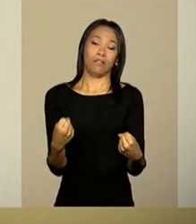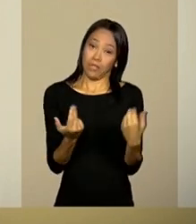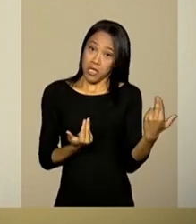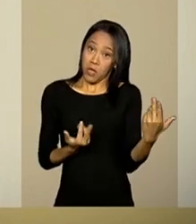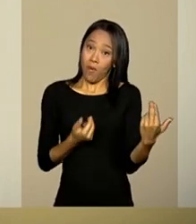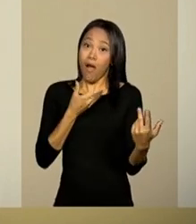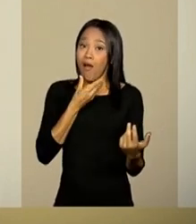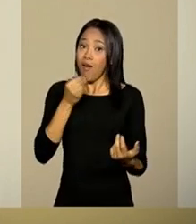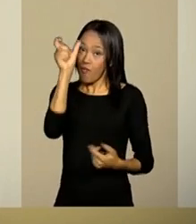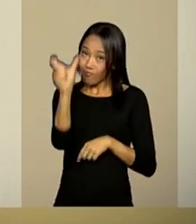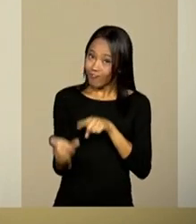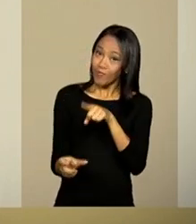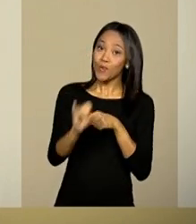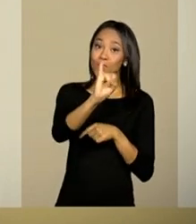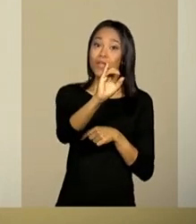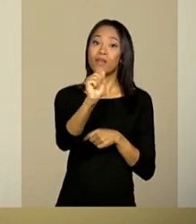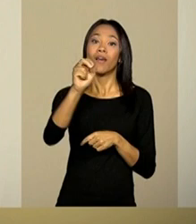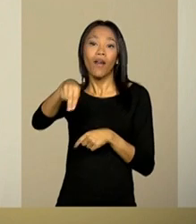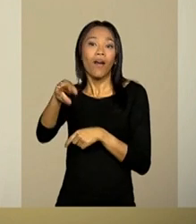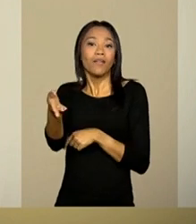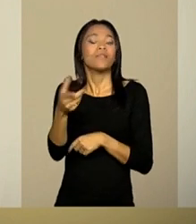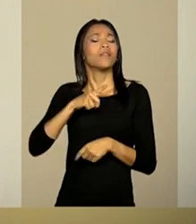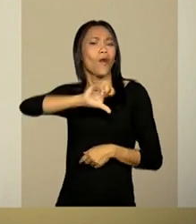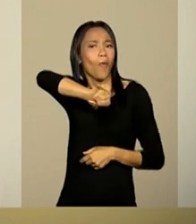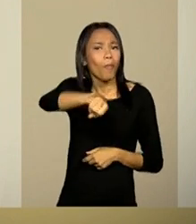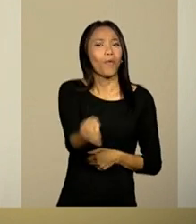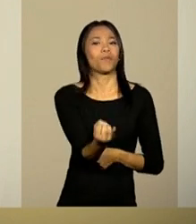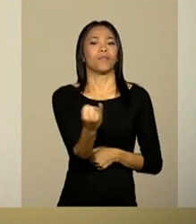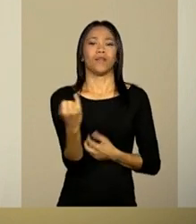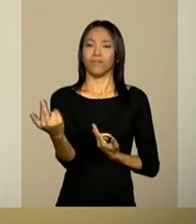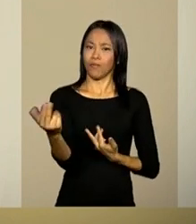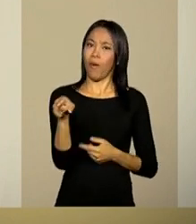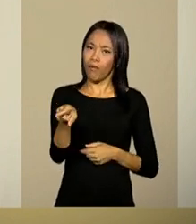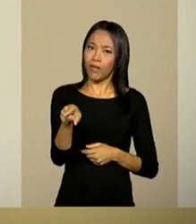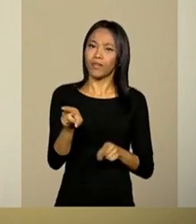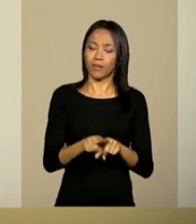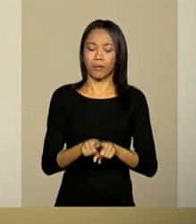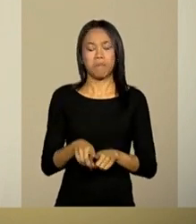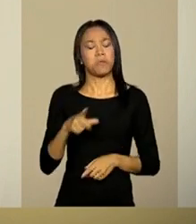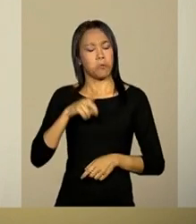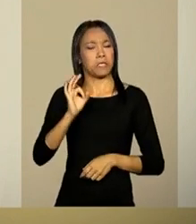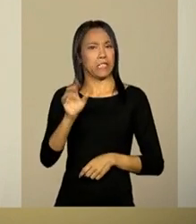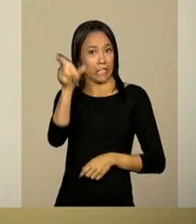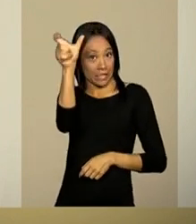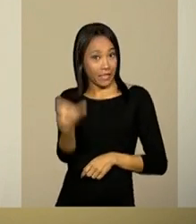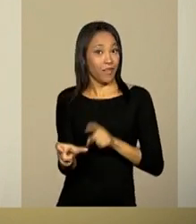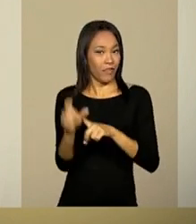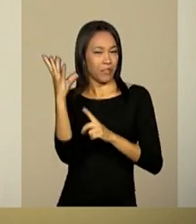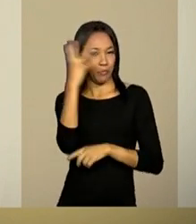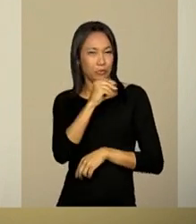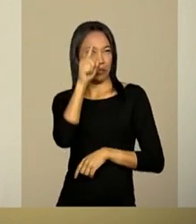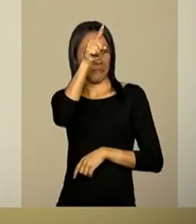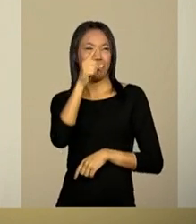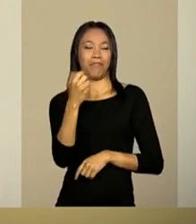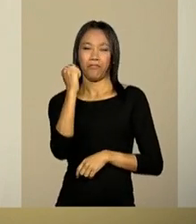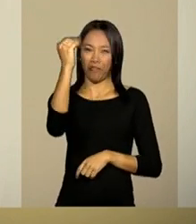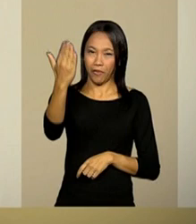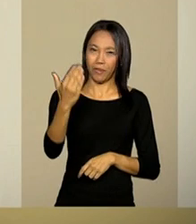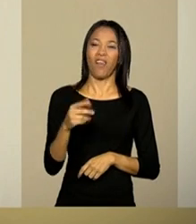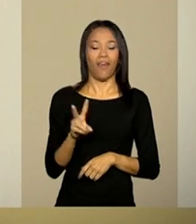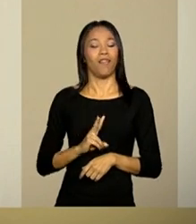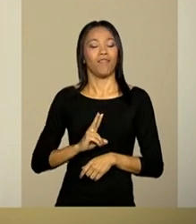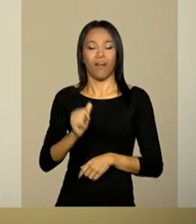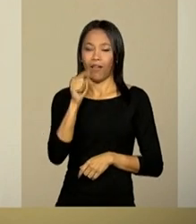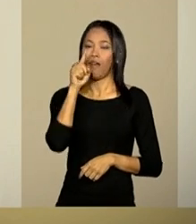Ian também tenham essa mesma oportunidade que ele teve tenho certeza que o Ian vai fazer muito bonito lá fora presidenta Ah